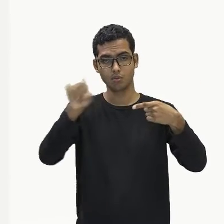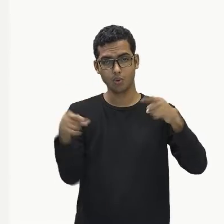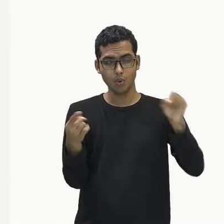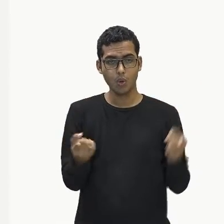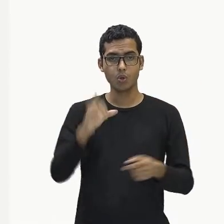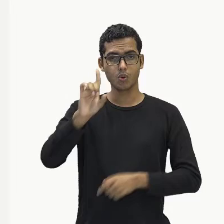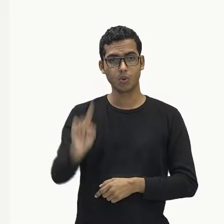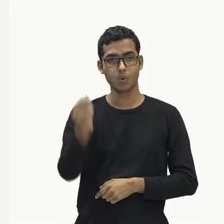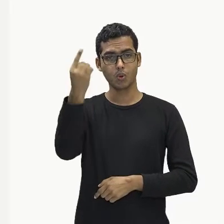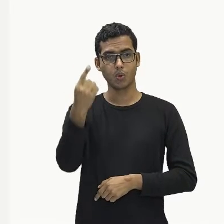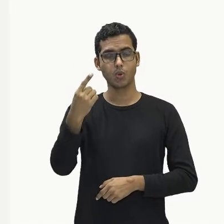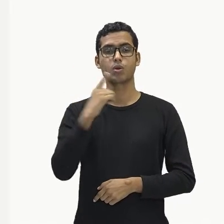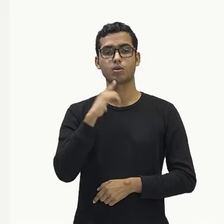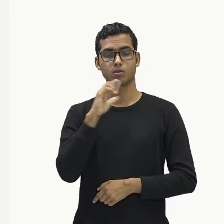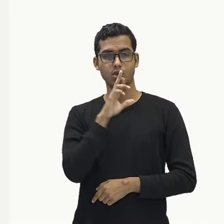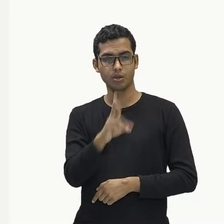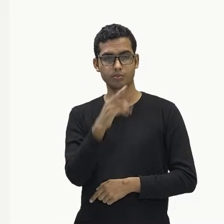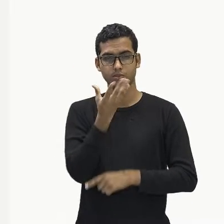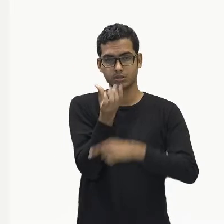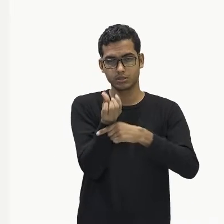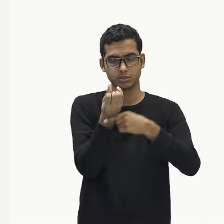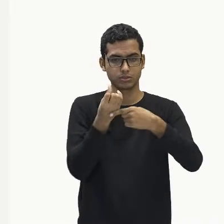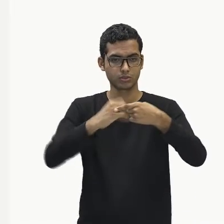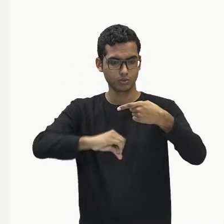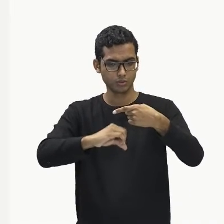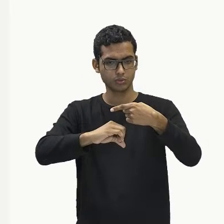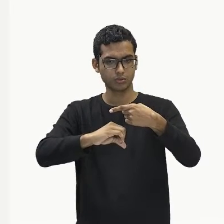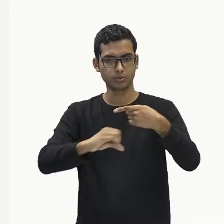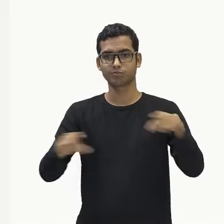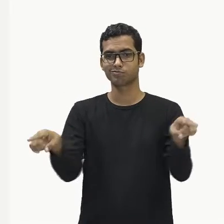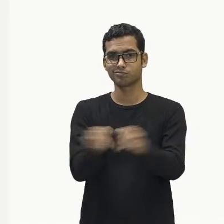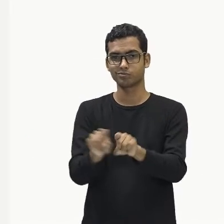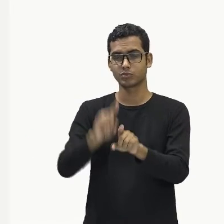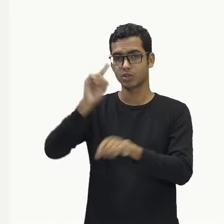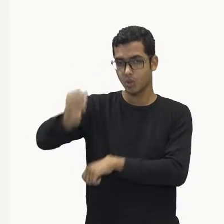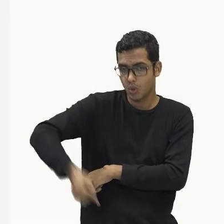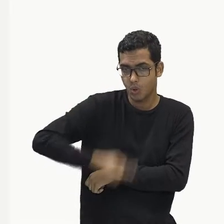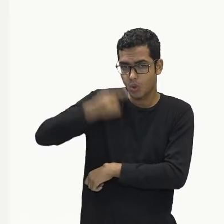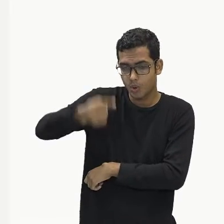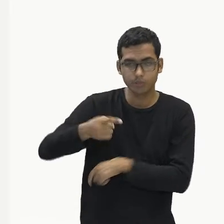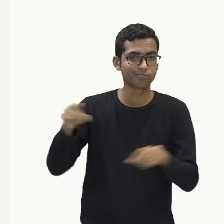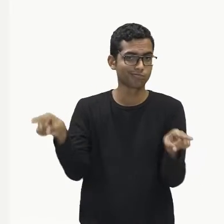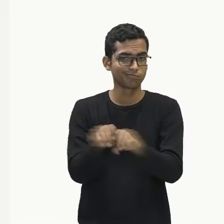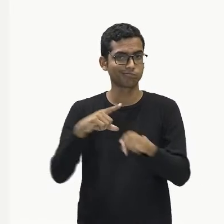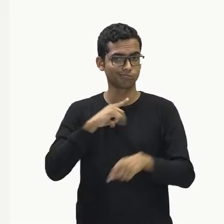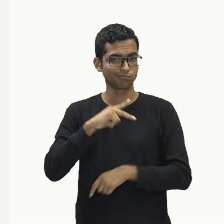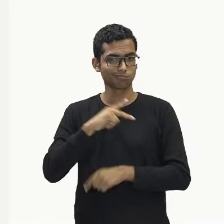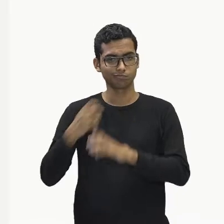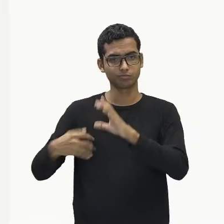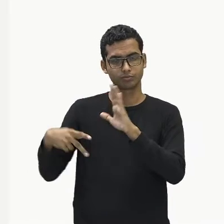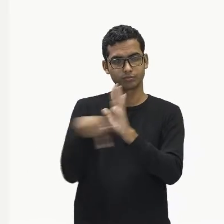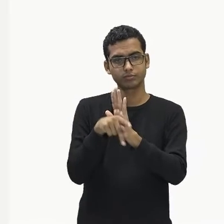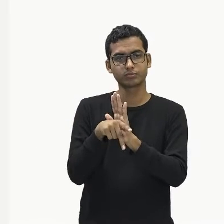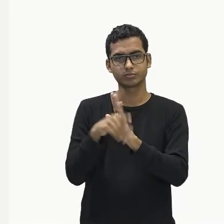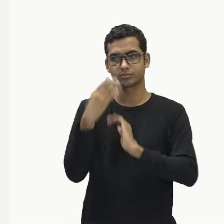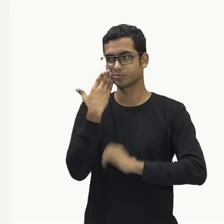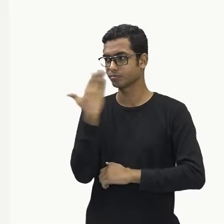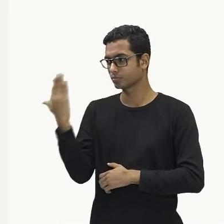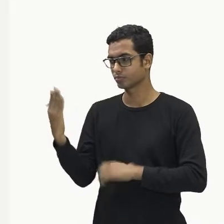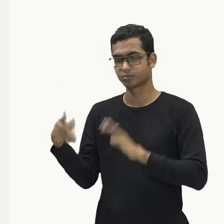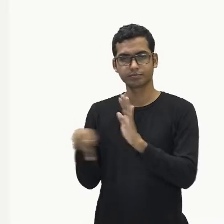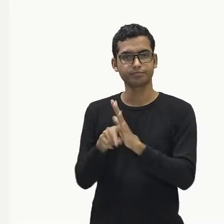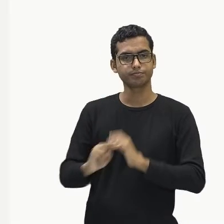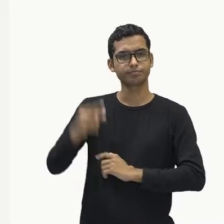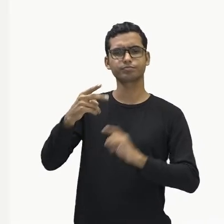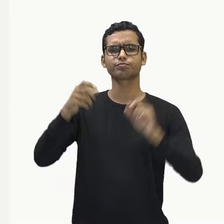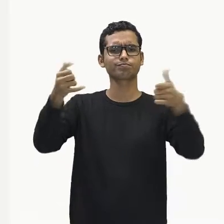9. Mas também nós temos aí um próximo caso aí particular, não é, de potenciação,